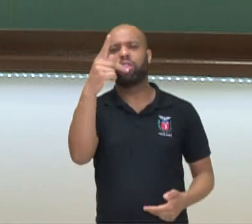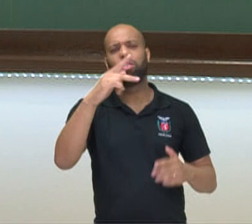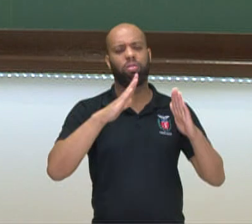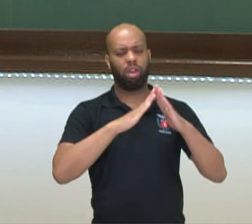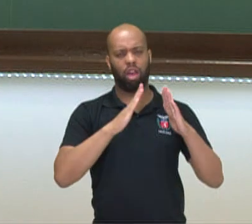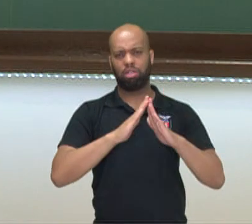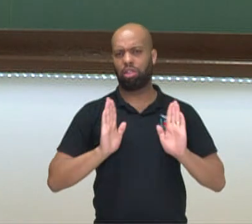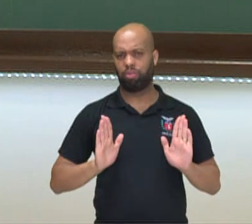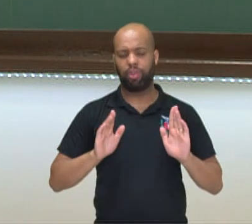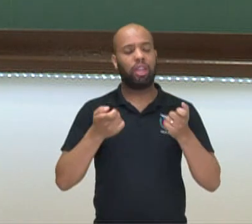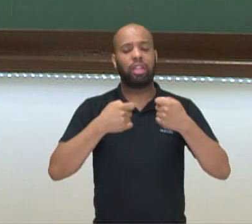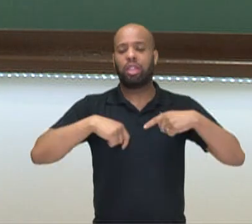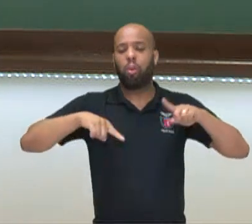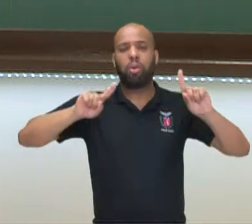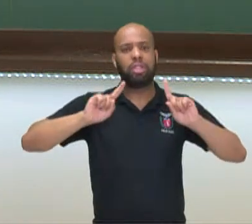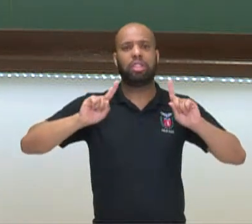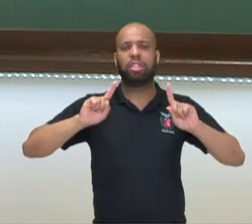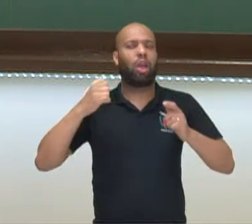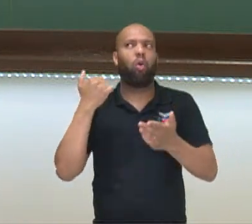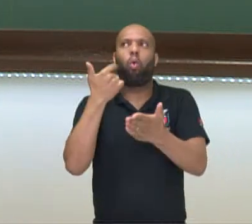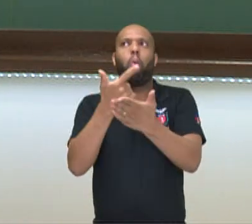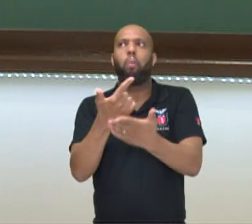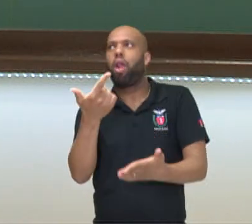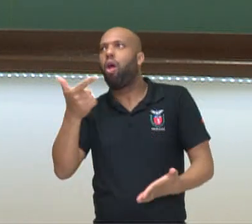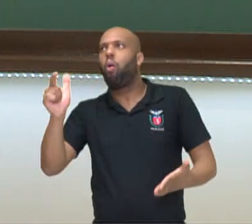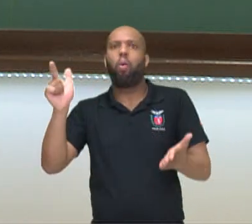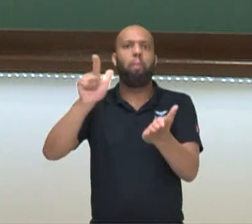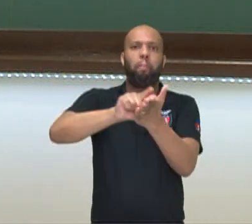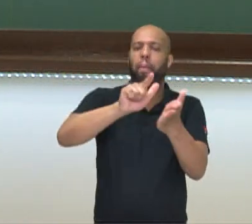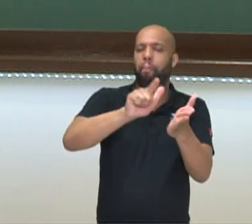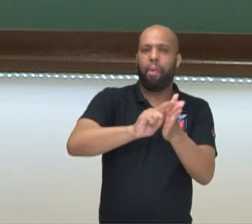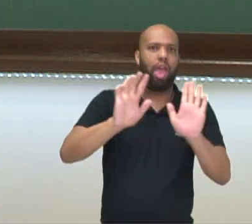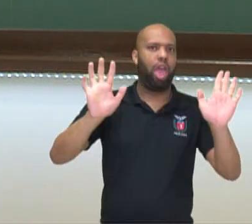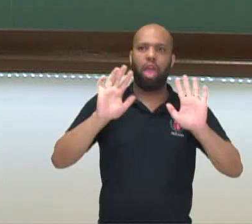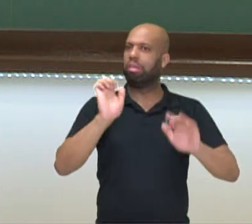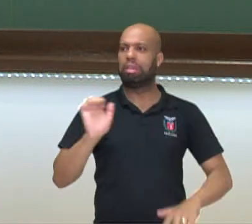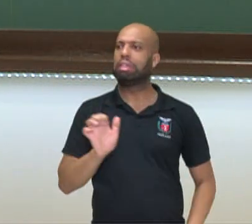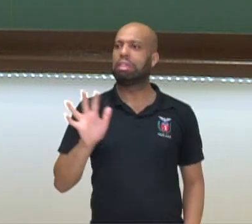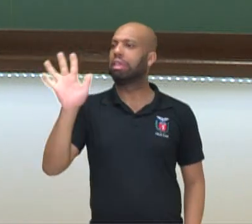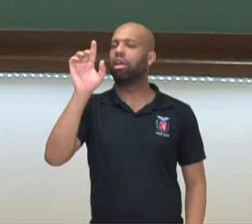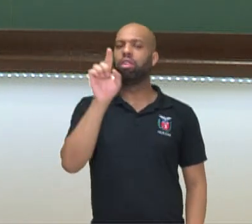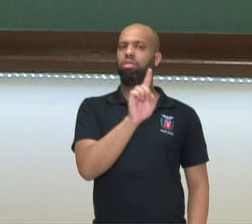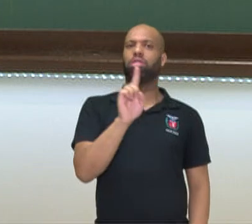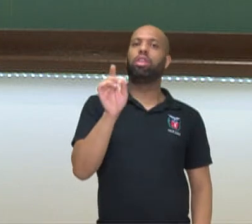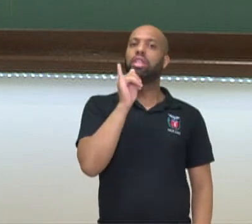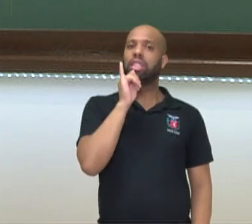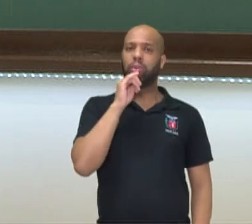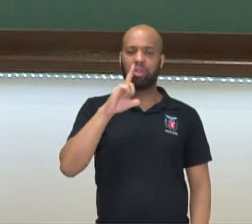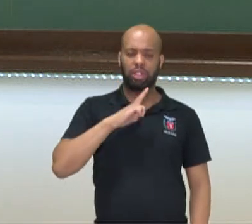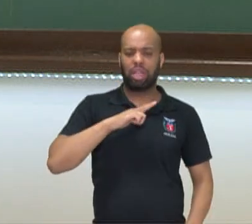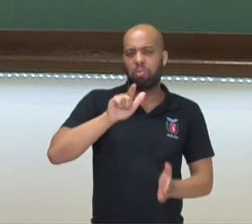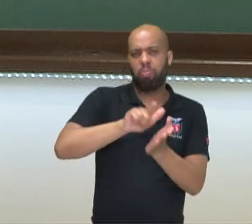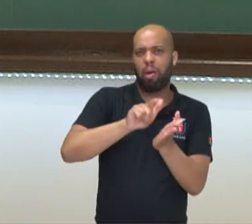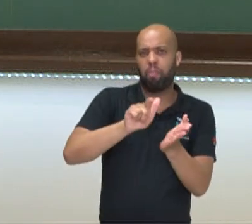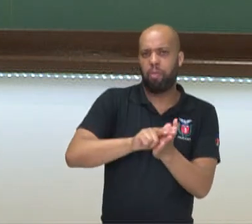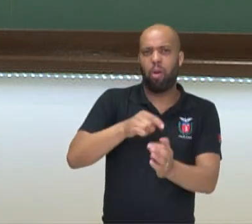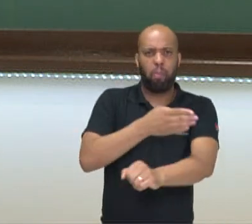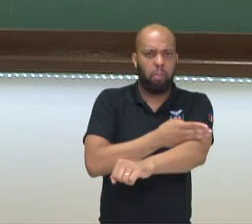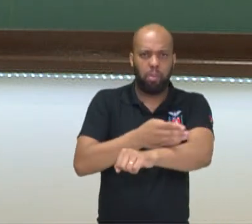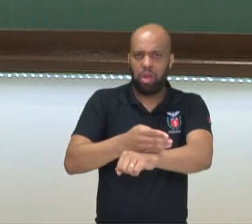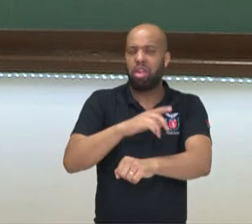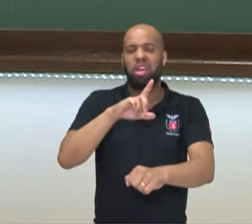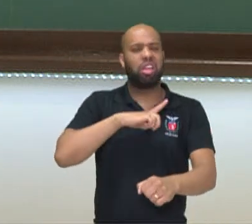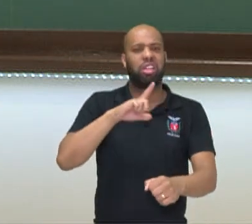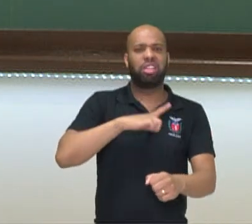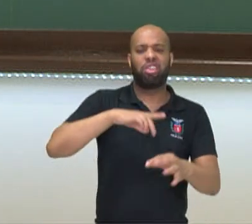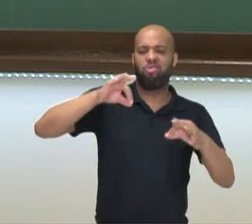né? Não precisa ir atrás do papel mais bonito, da coisa mais cara, não. Ah, eu tenho um papel grande, eu tenho uma folha de sulfite, eu tenho uma folha de almaço, eu tenho uma folha de